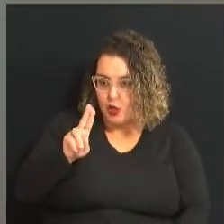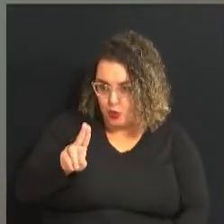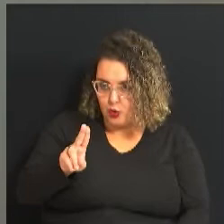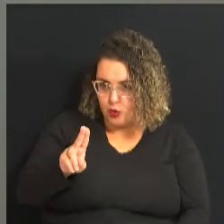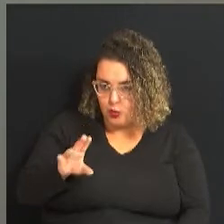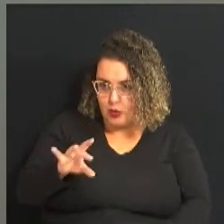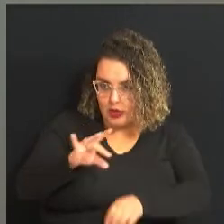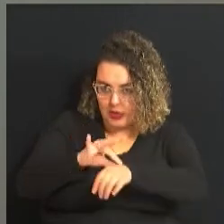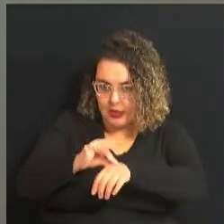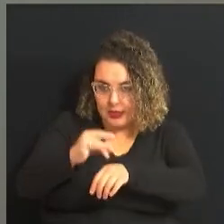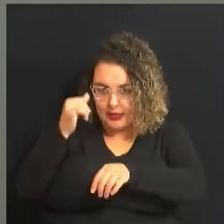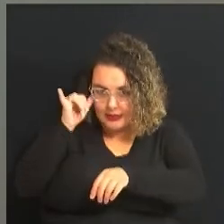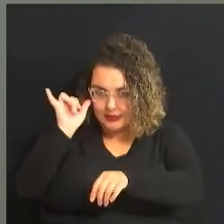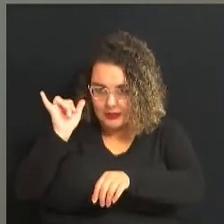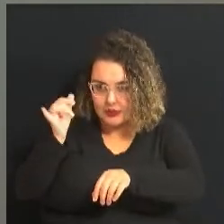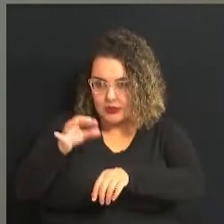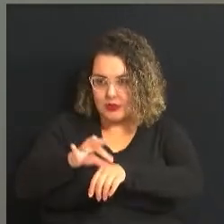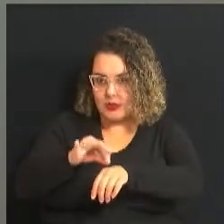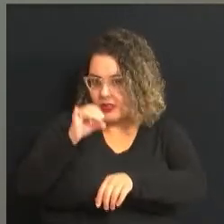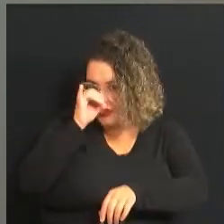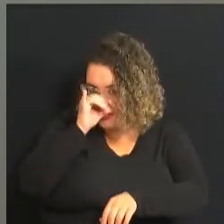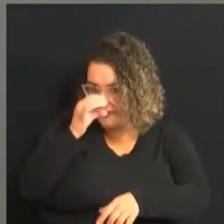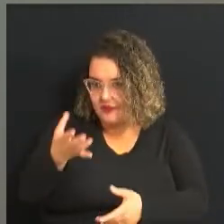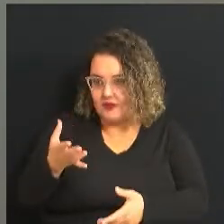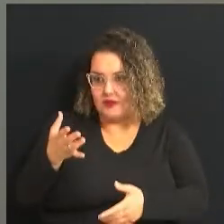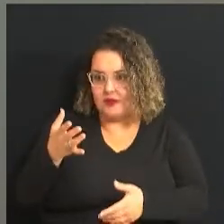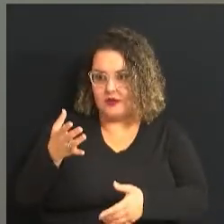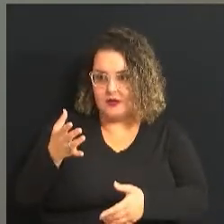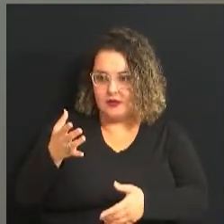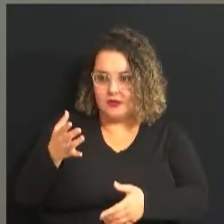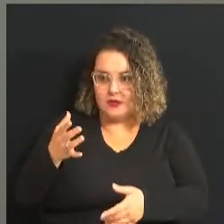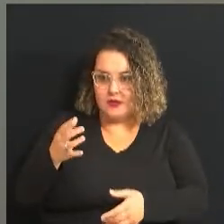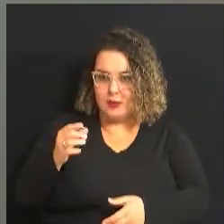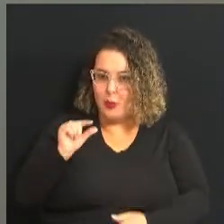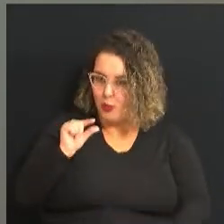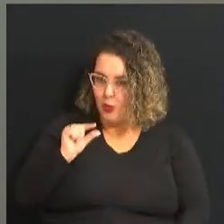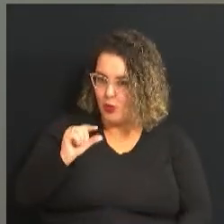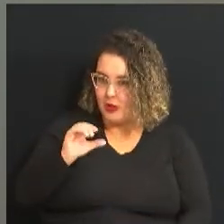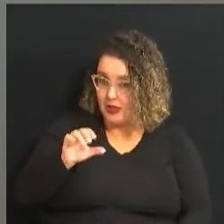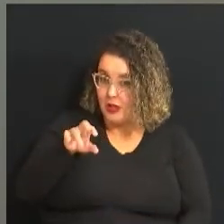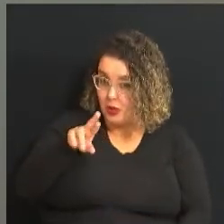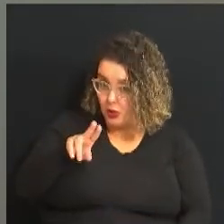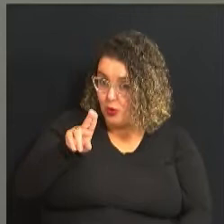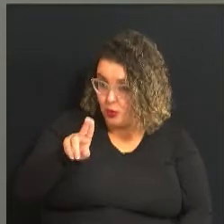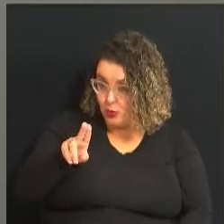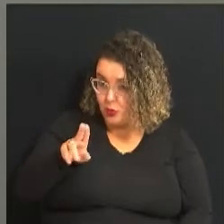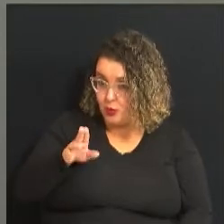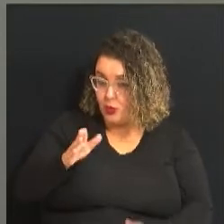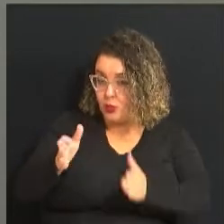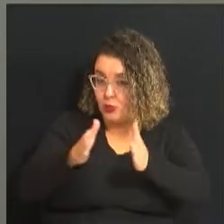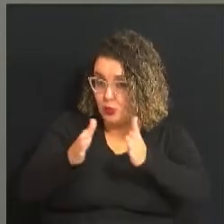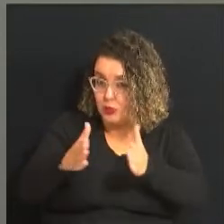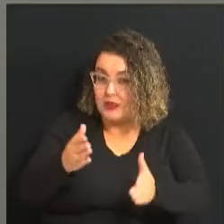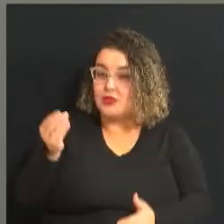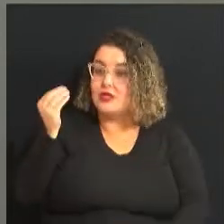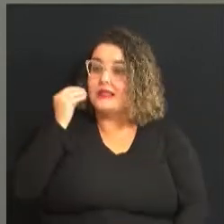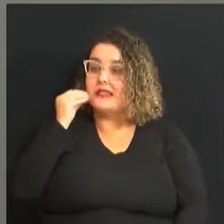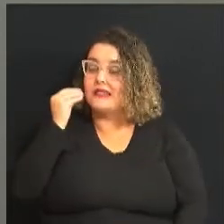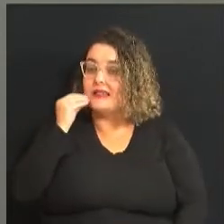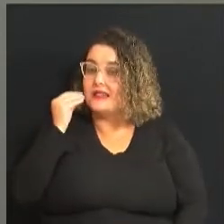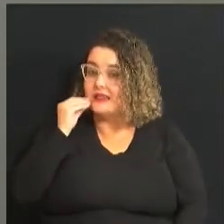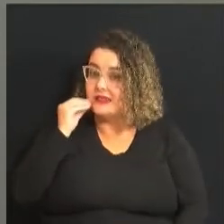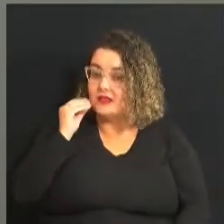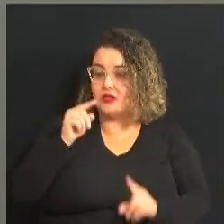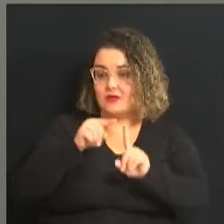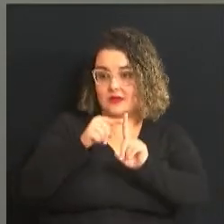a carne de boi, a carne de porco, de repente se ela tiver um pouco mais crua, durante a tentativa da